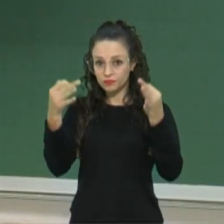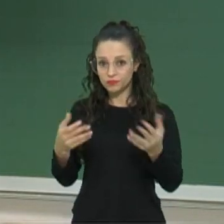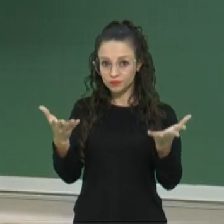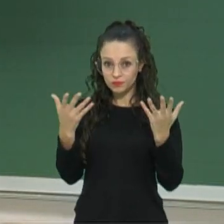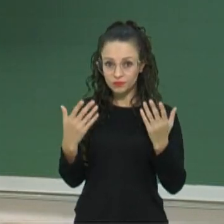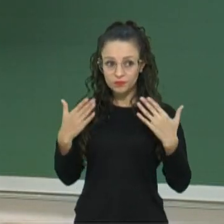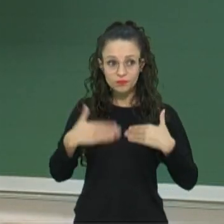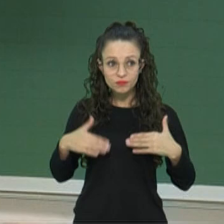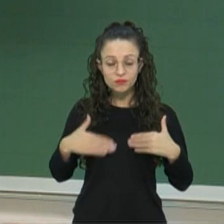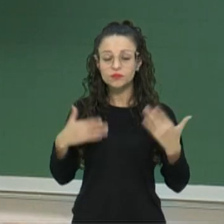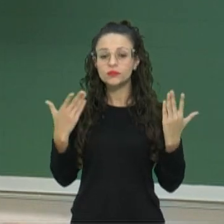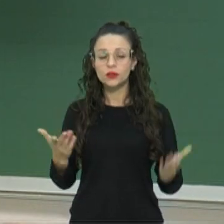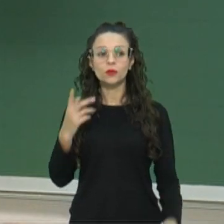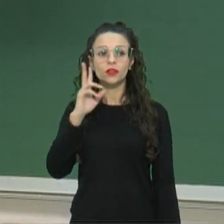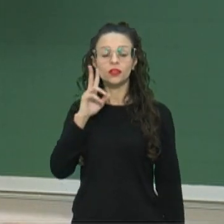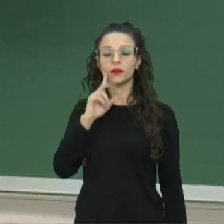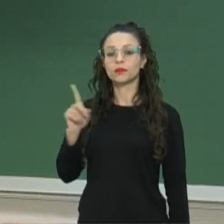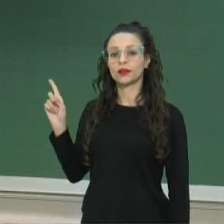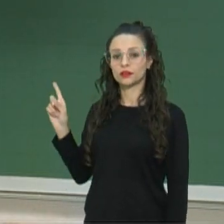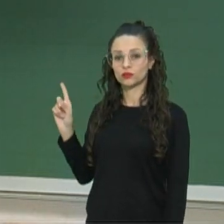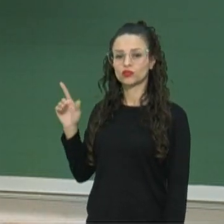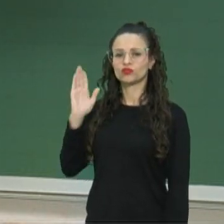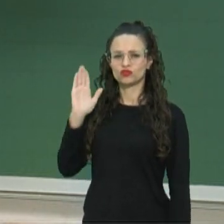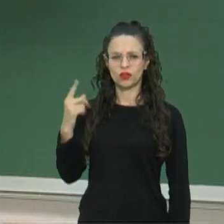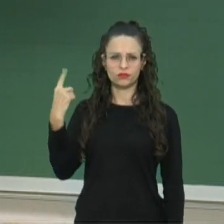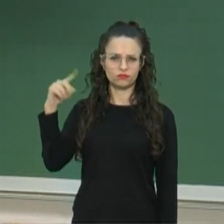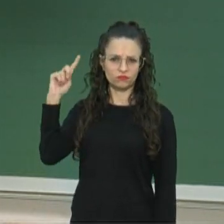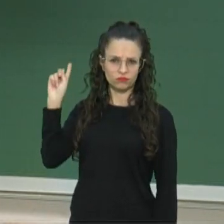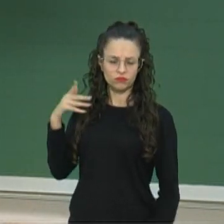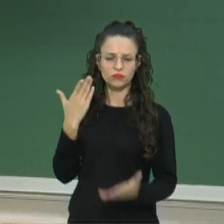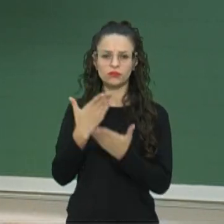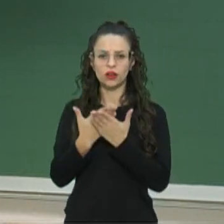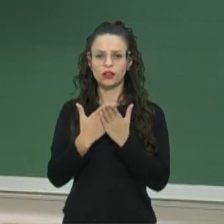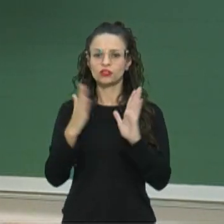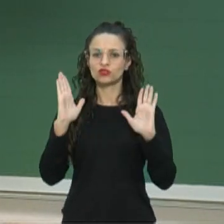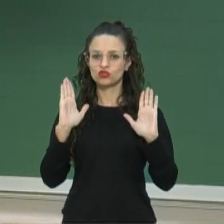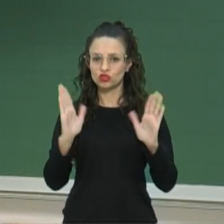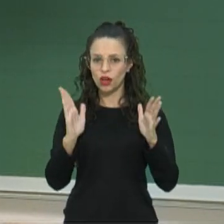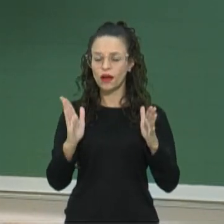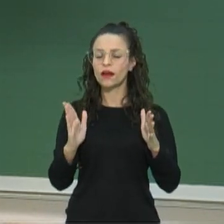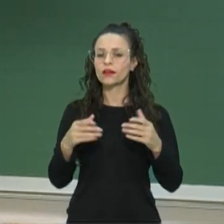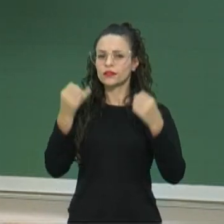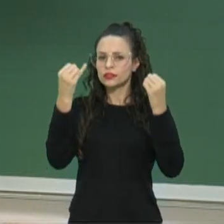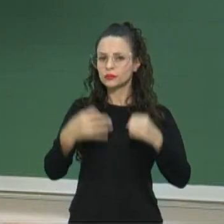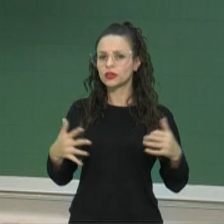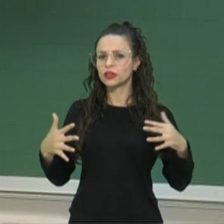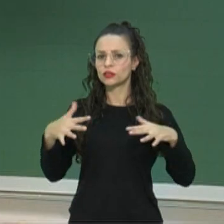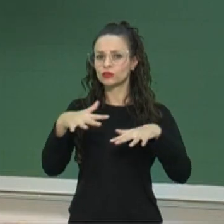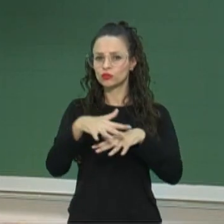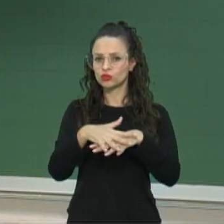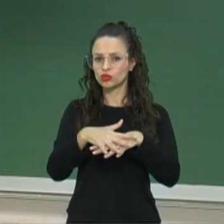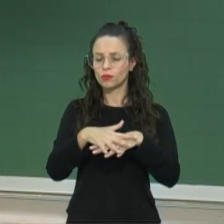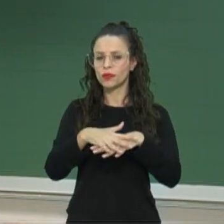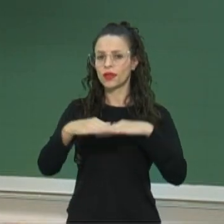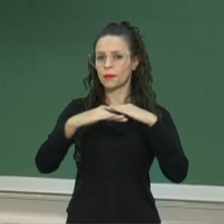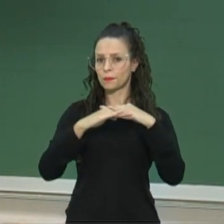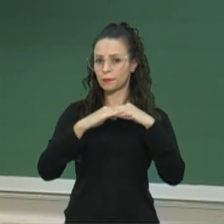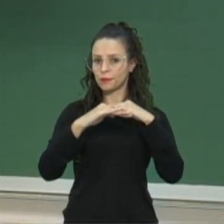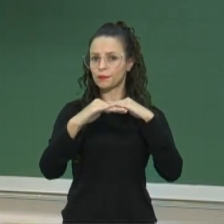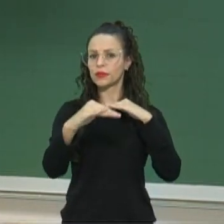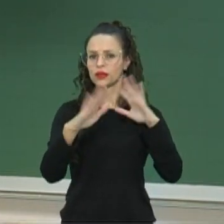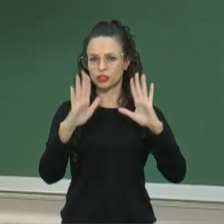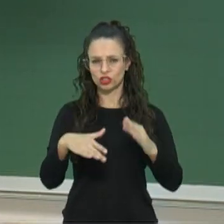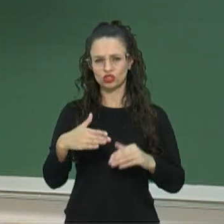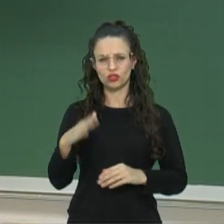então. Lembrando, né? Nós trabalhamos já nas aulas anteriores a parte de isomeria plana, trabalhamos algumas aulas